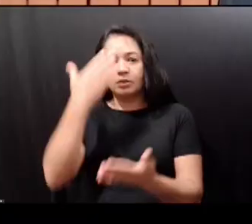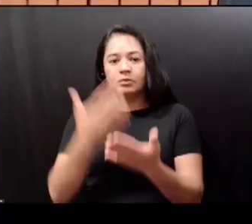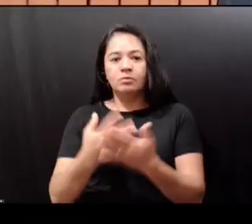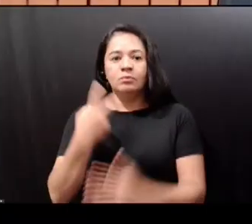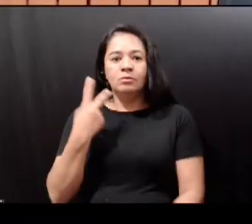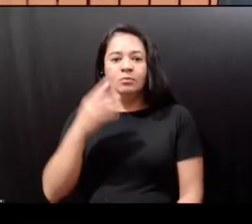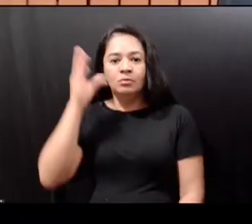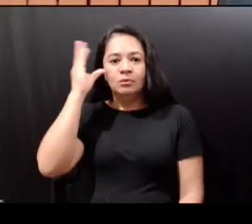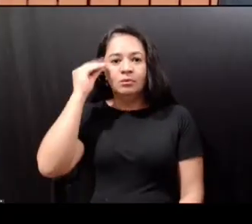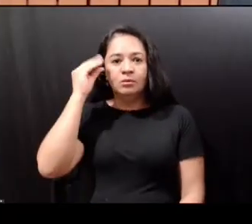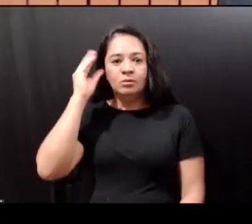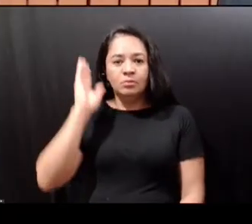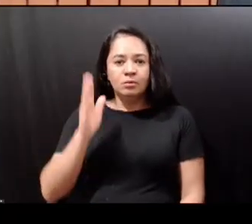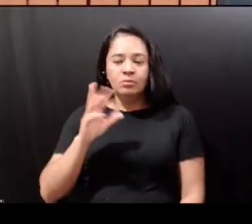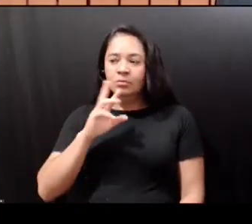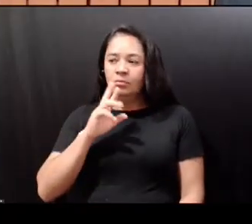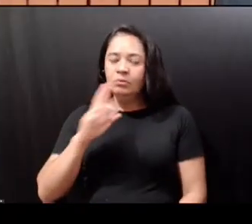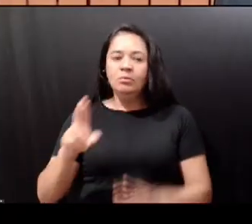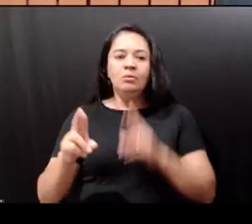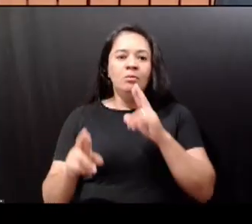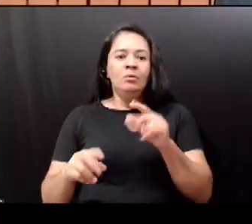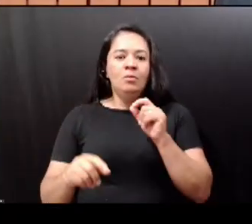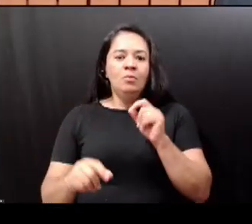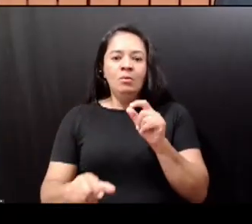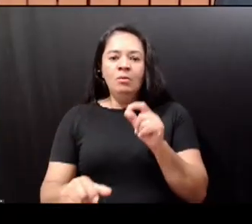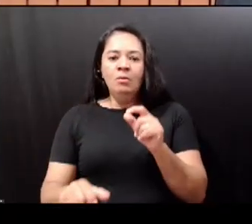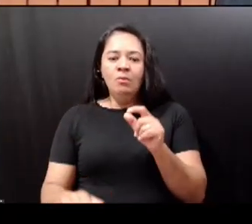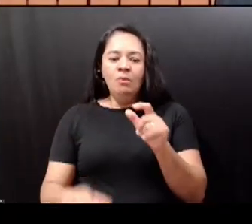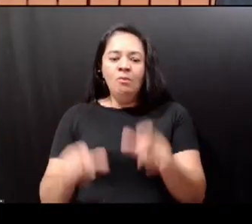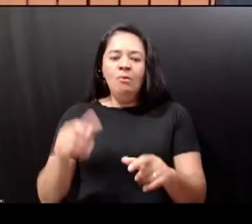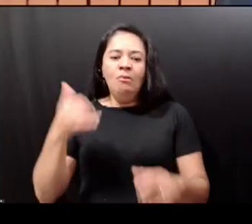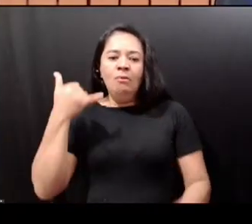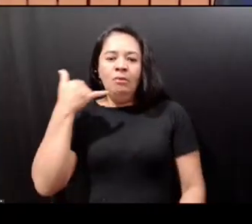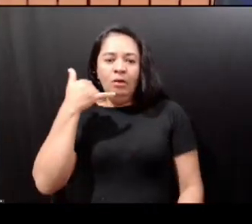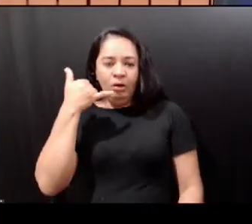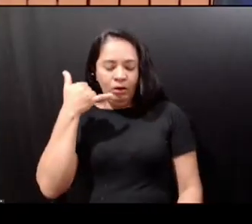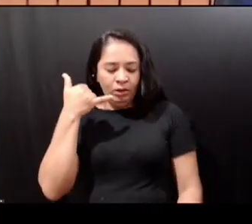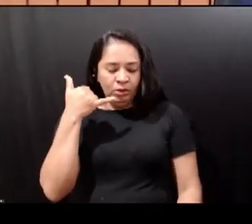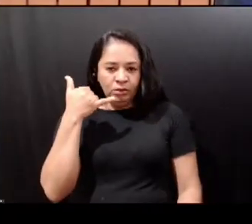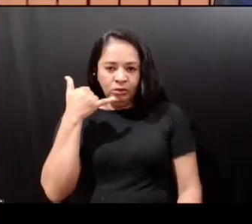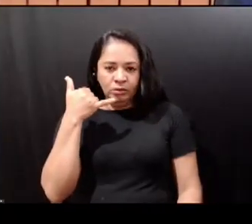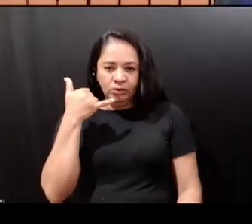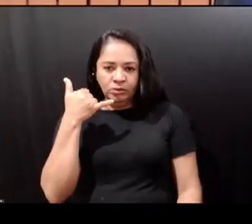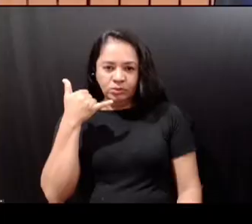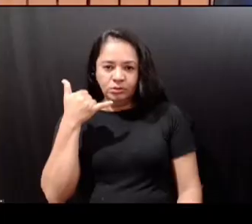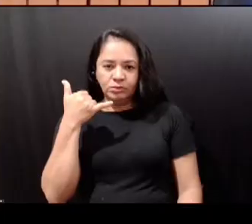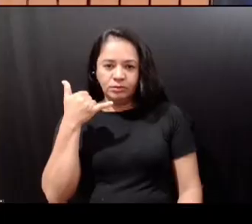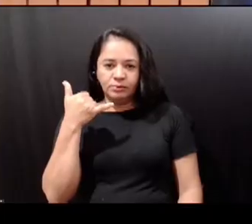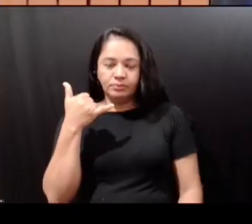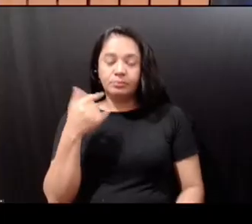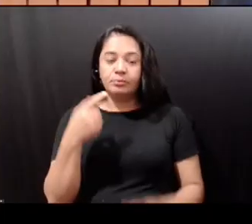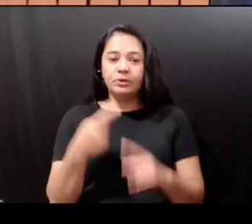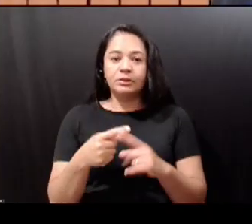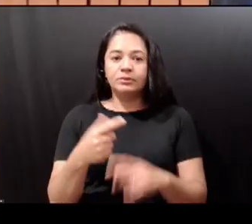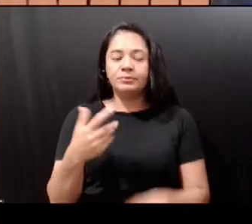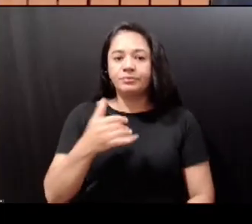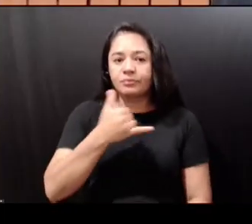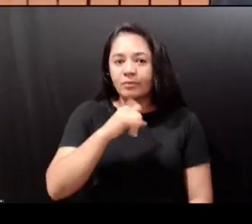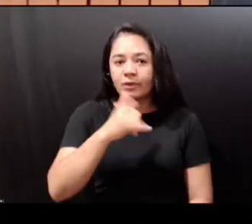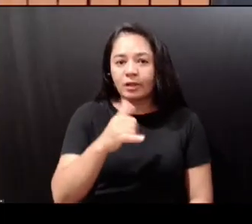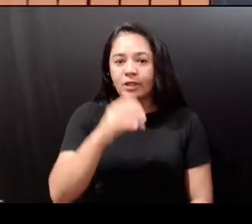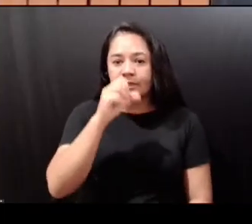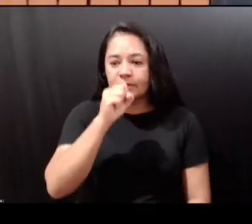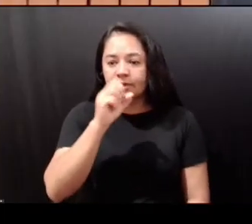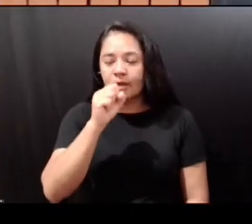ter reclamações de pessoas que ligaram para ele com interrompimento de energia aos finais de semana. Isso é uma